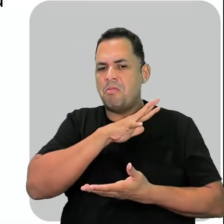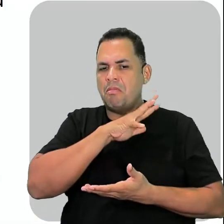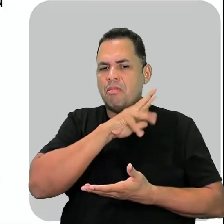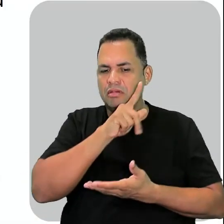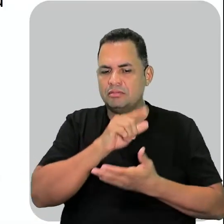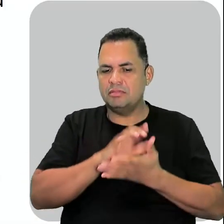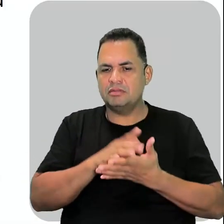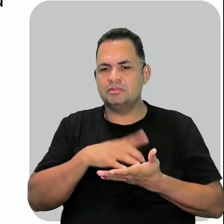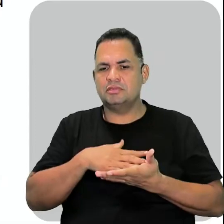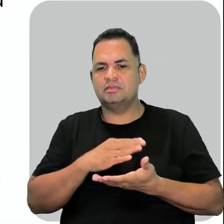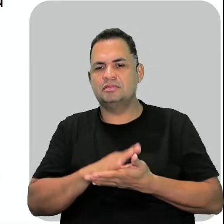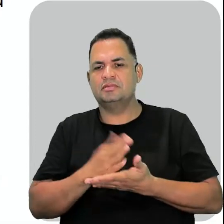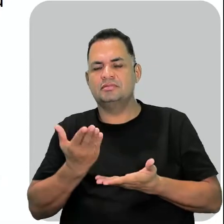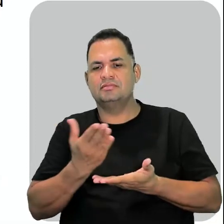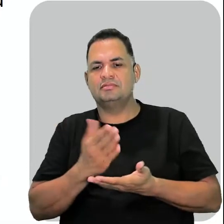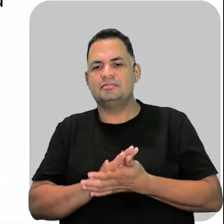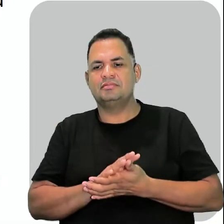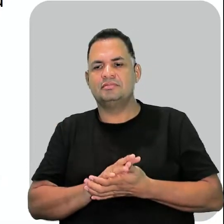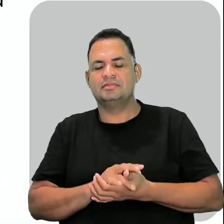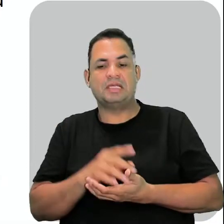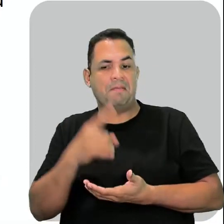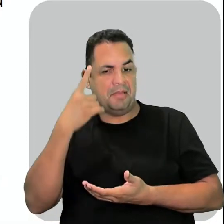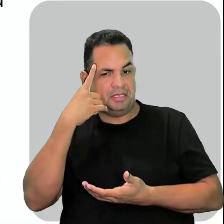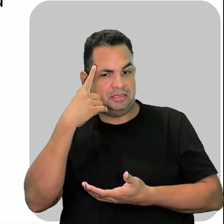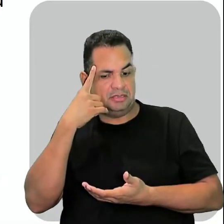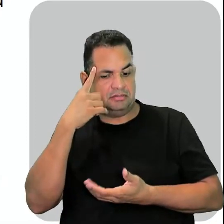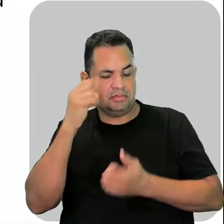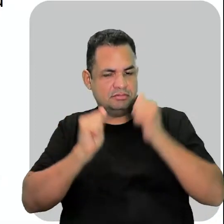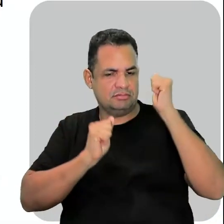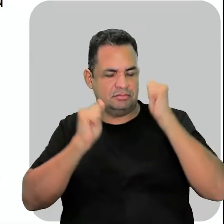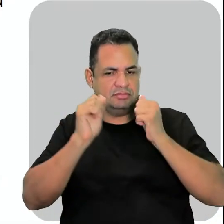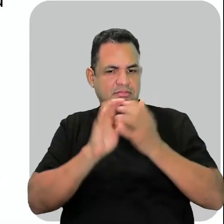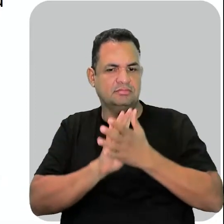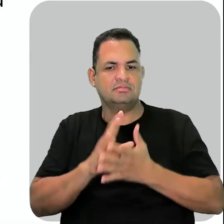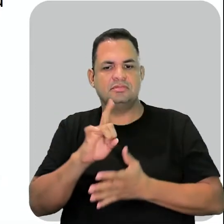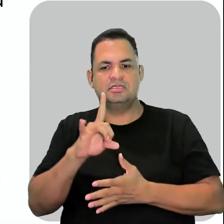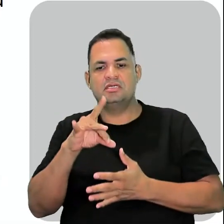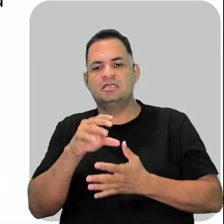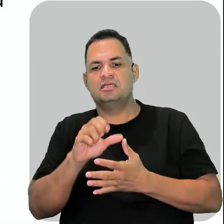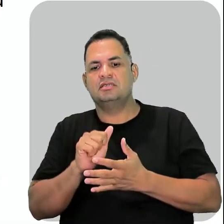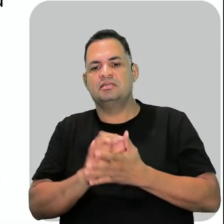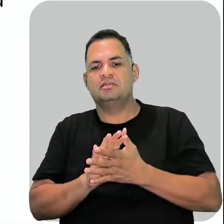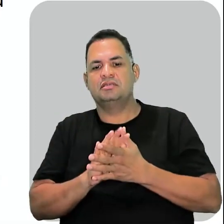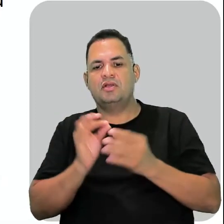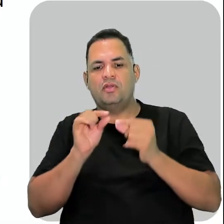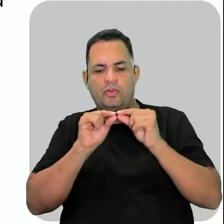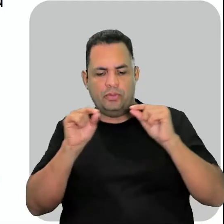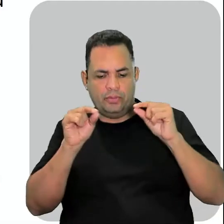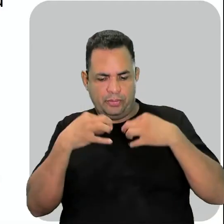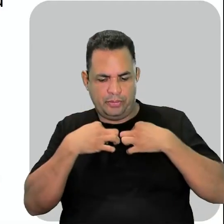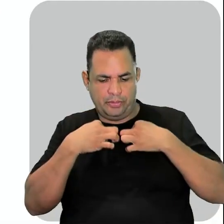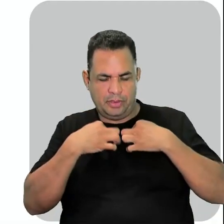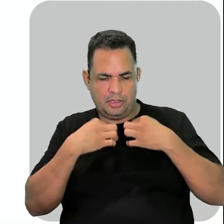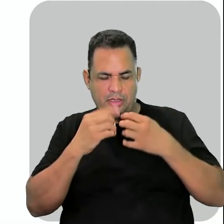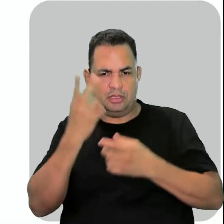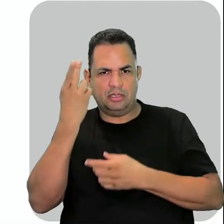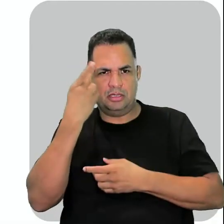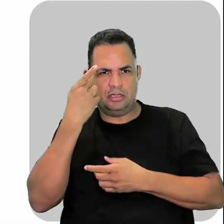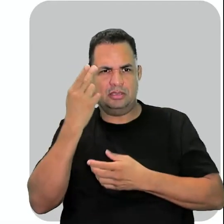fiquei pasma. Eu achava que era industrializado, mas a seda, ela é uma fibra